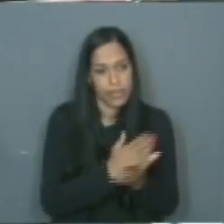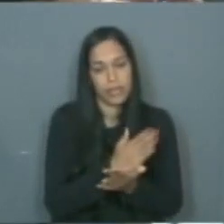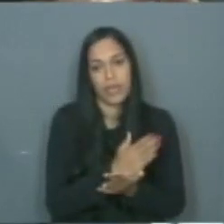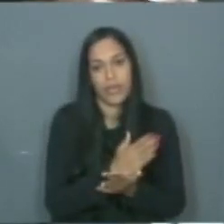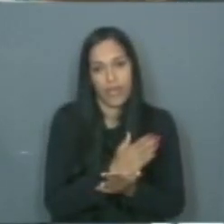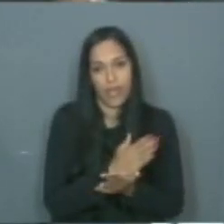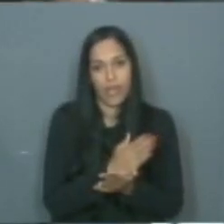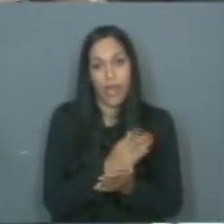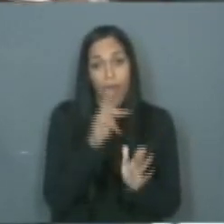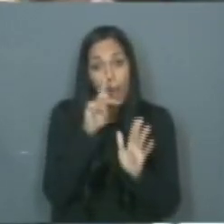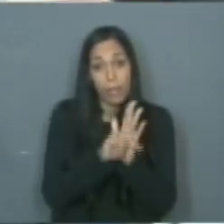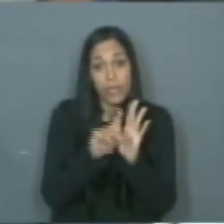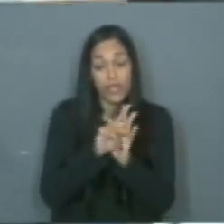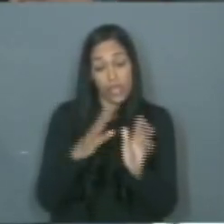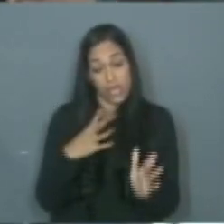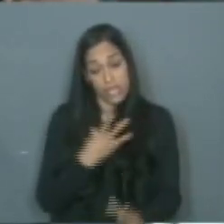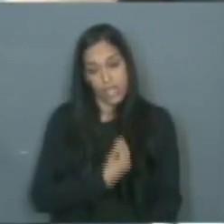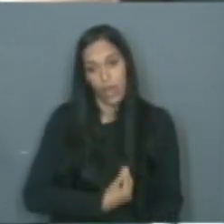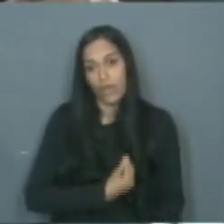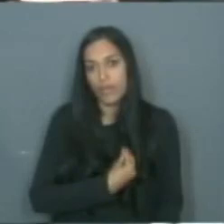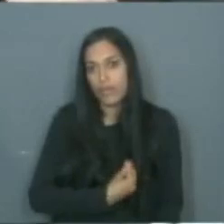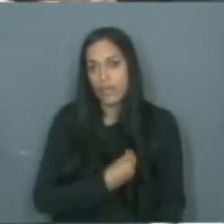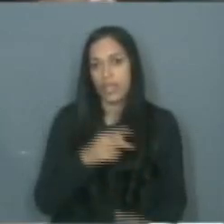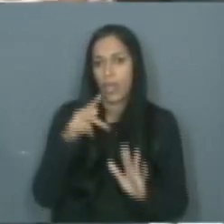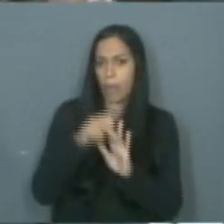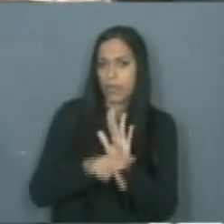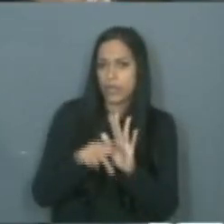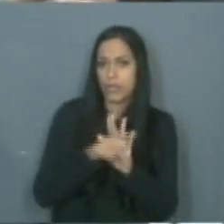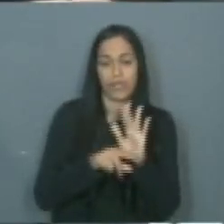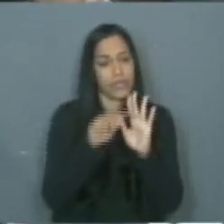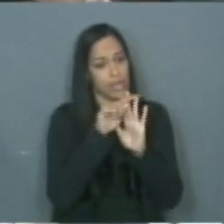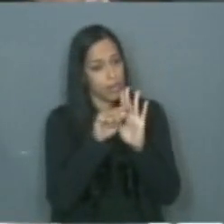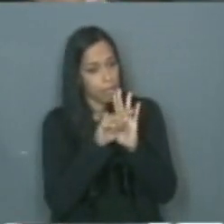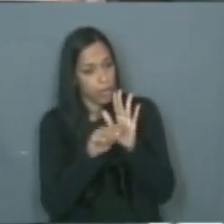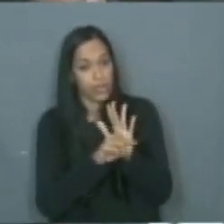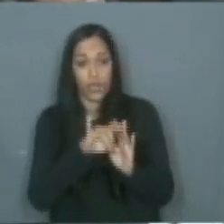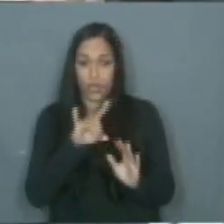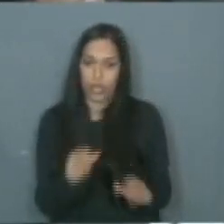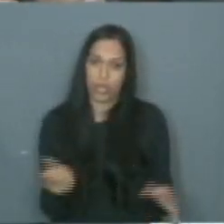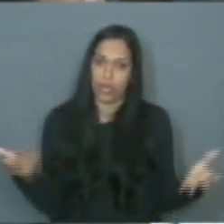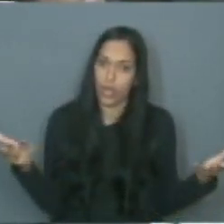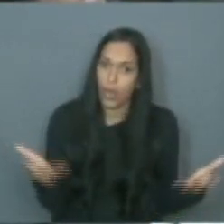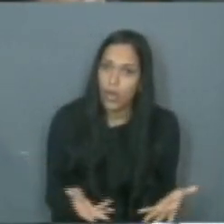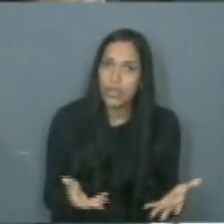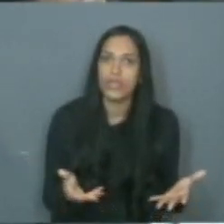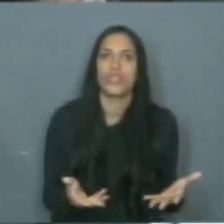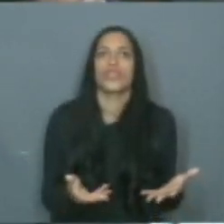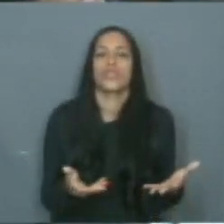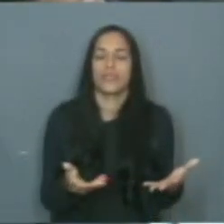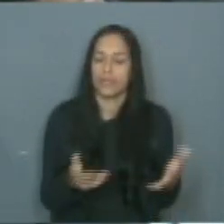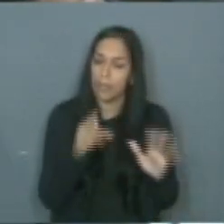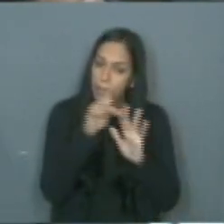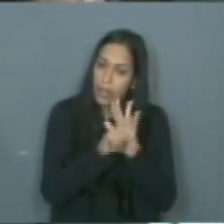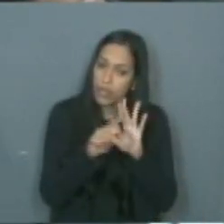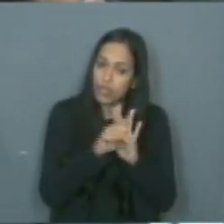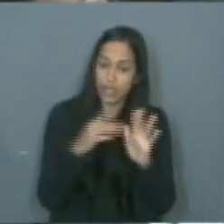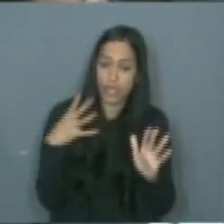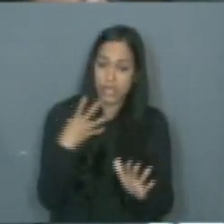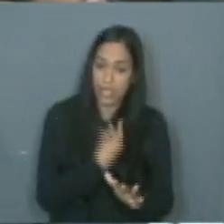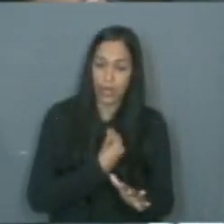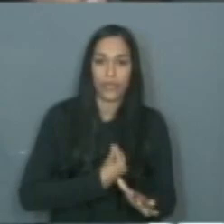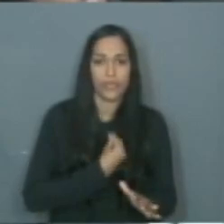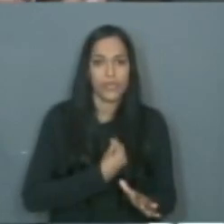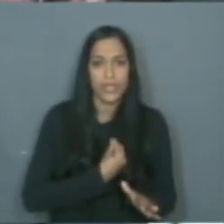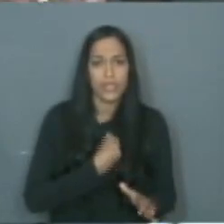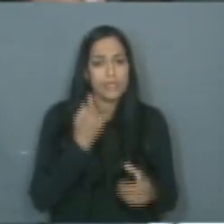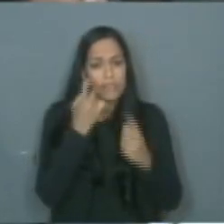que salva vidas, como esses projetos que a senhora está pautando no dia de hoje. Projetos que salvam vidas. A gente,